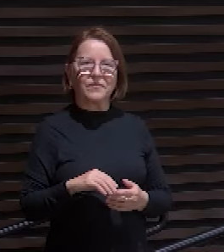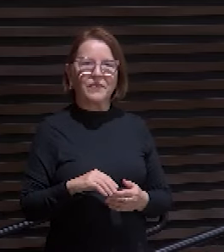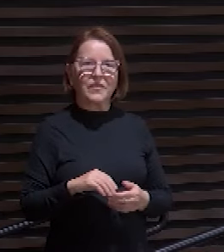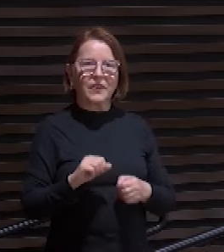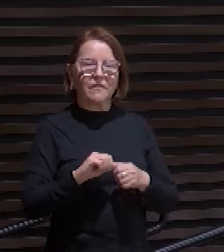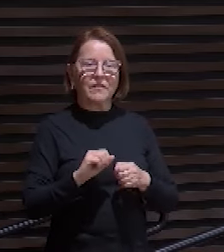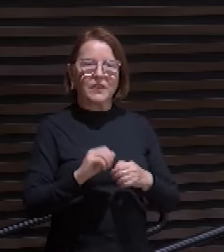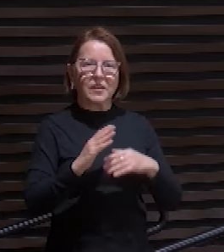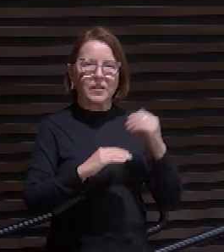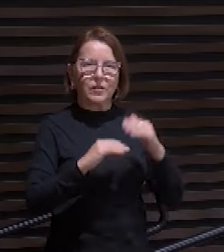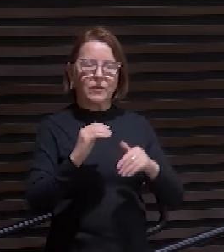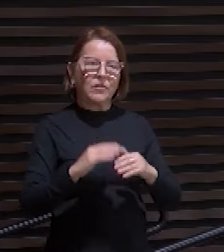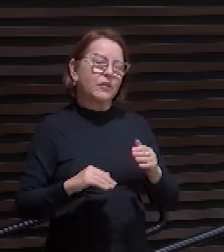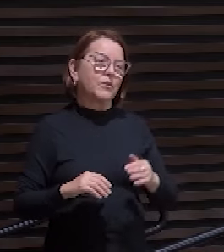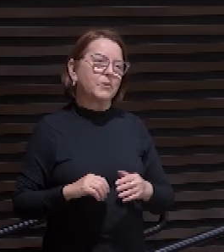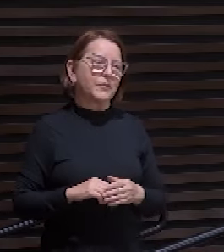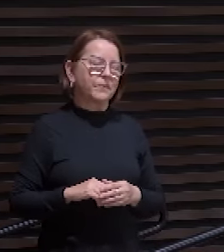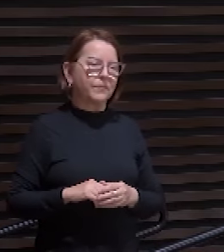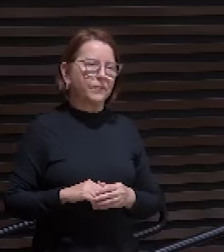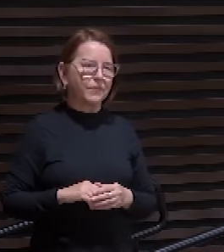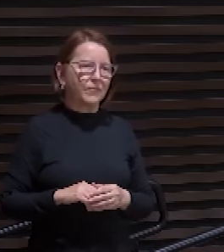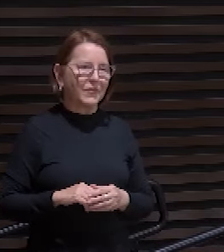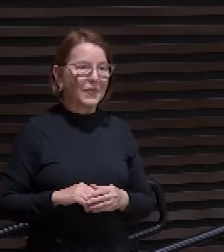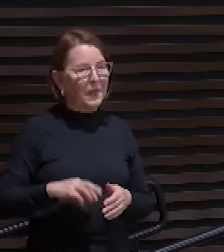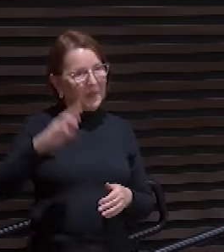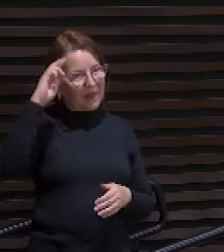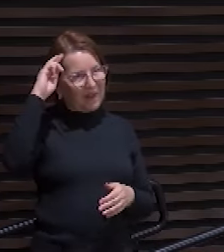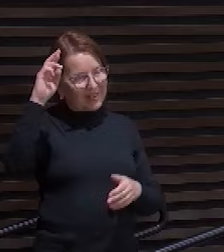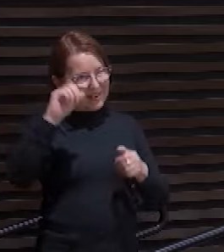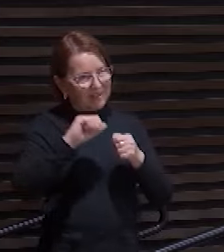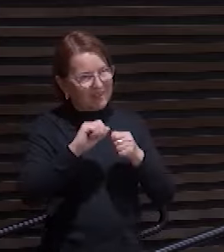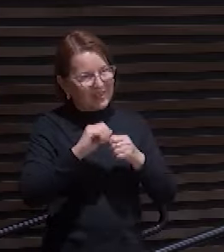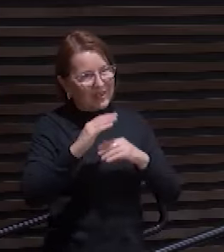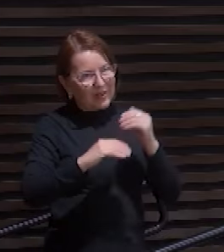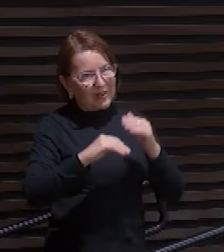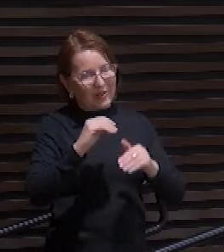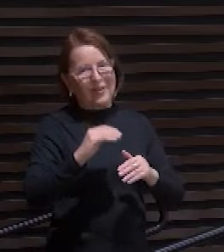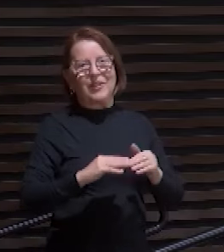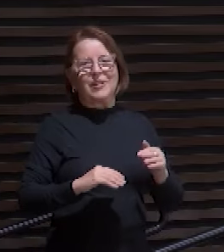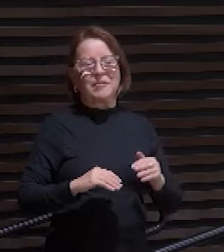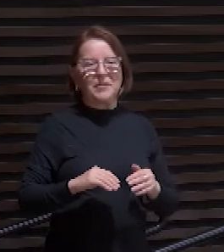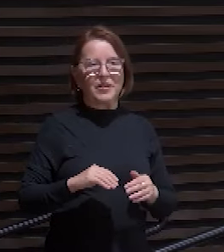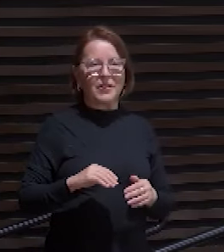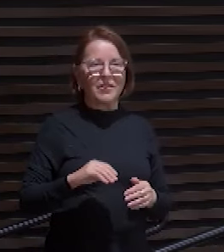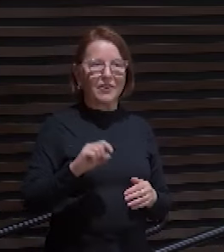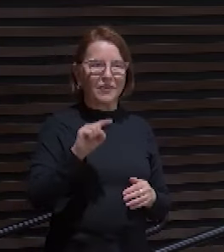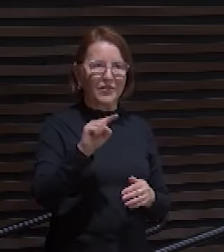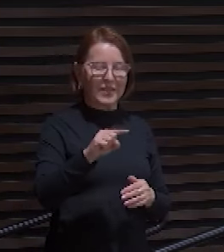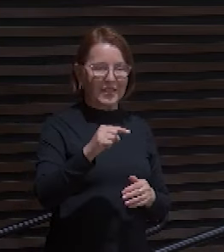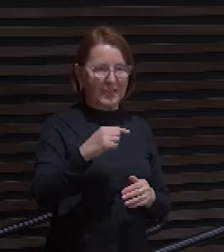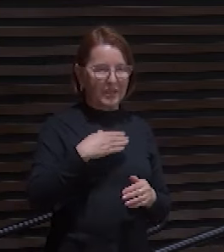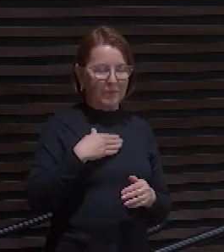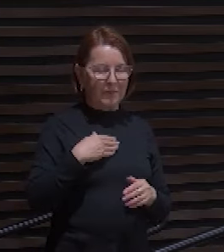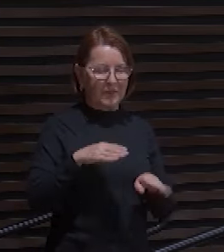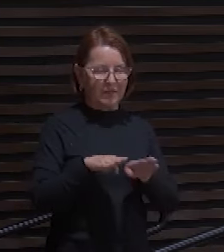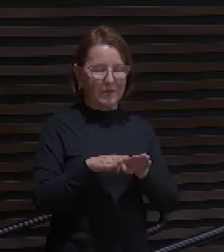Assim como tratou com Salomão, trata com você e comigo também. 2 Coríntios 13:5.